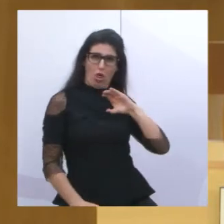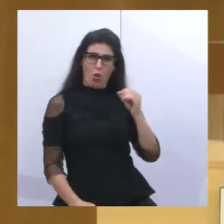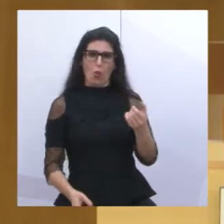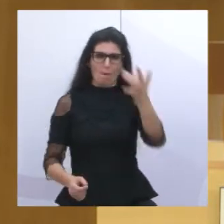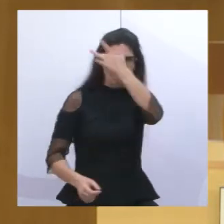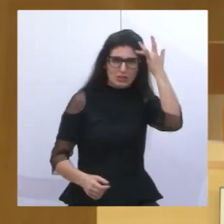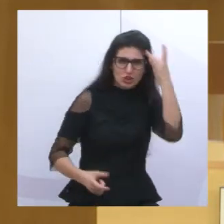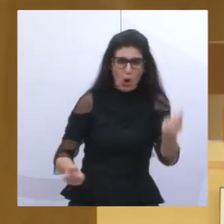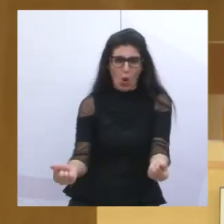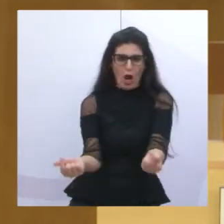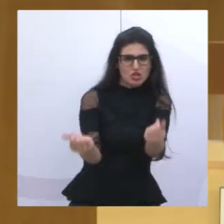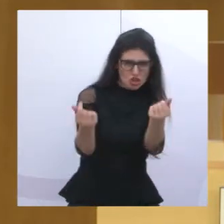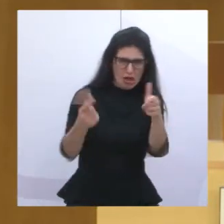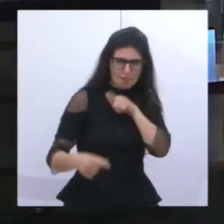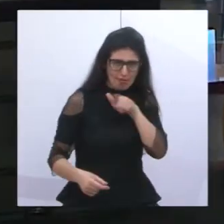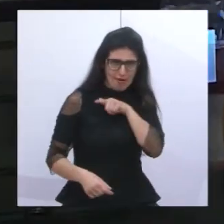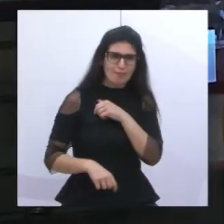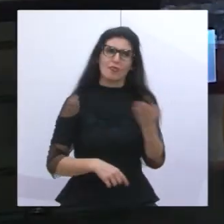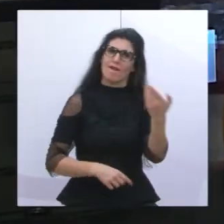aprovar nunca, tá?